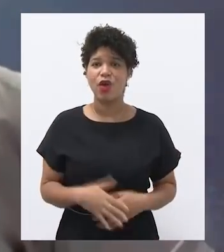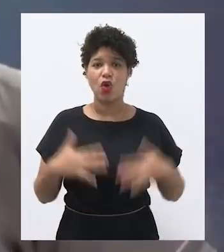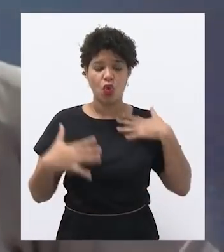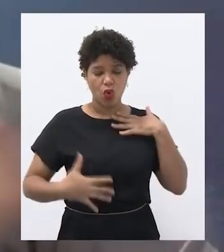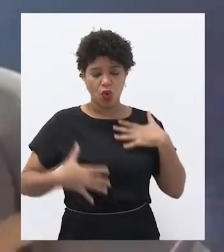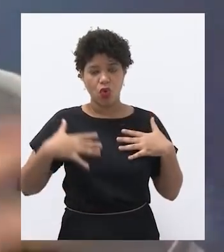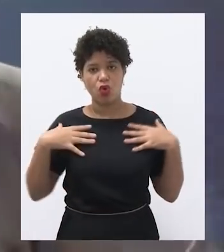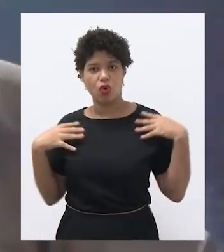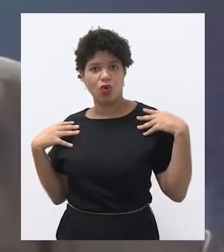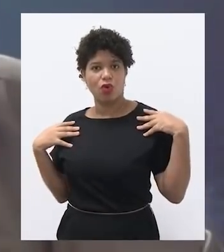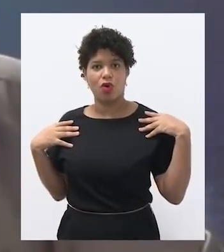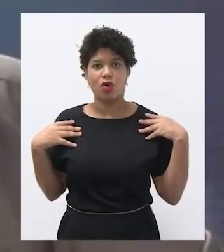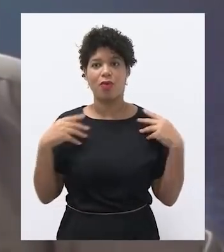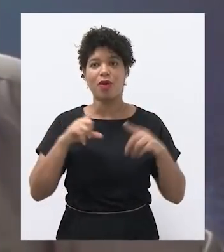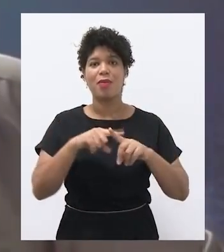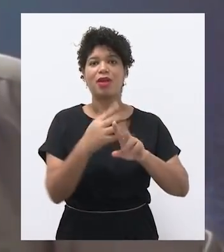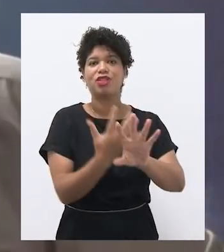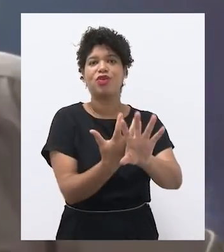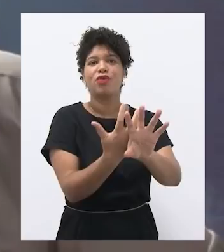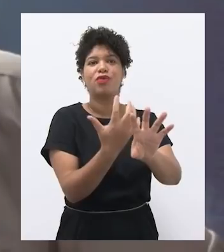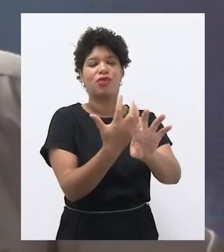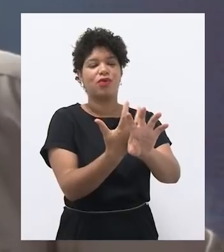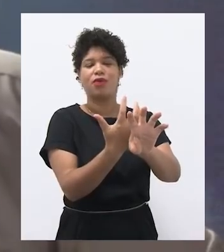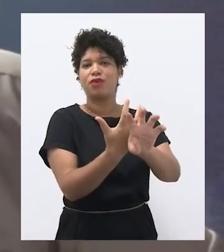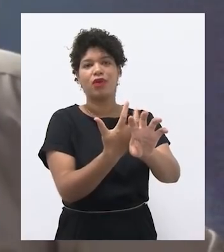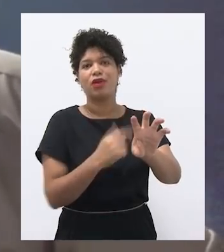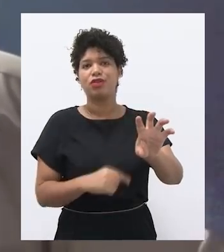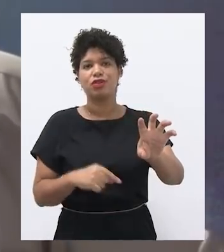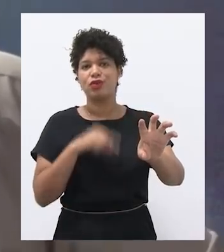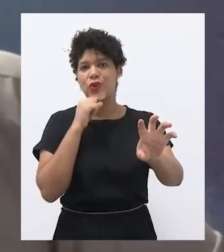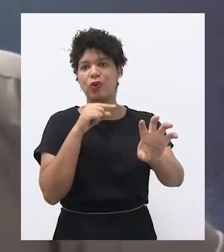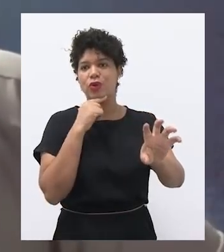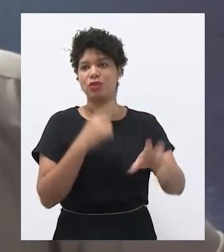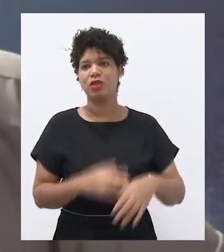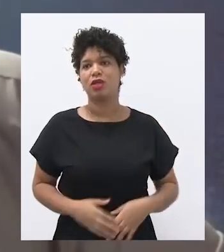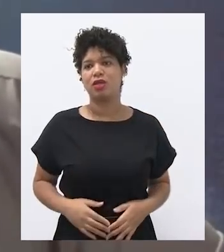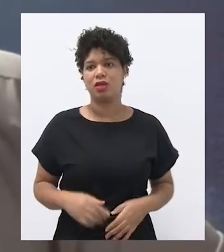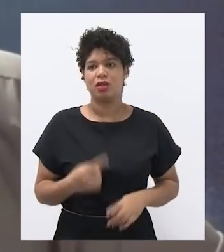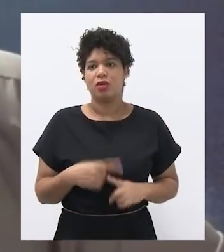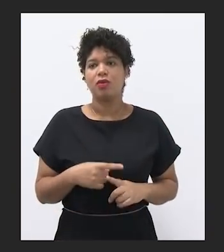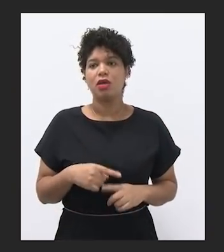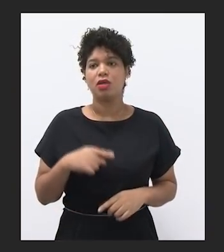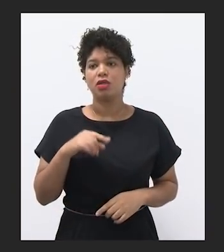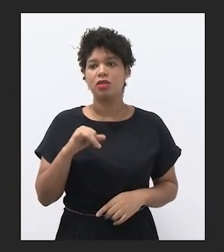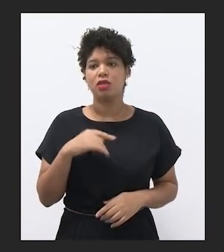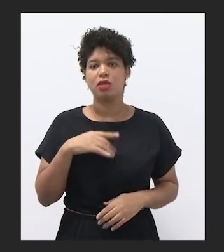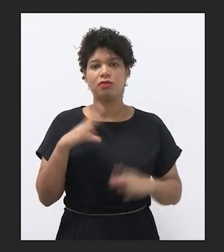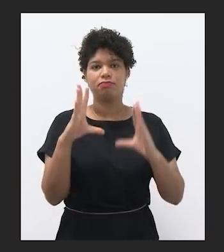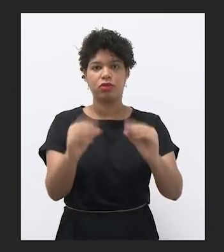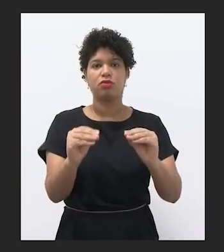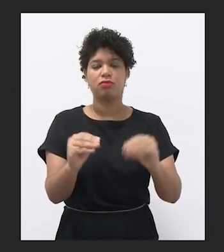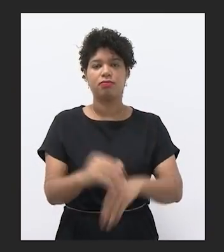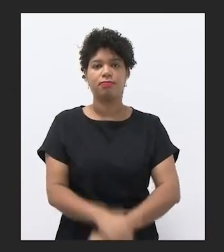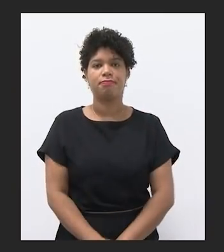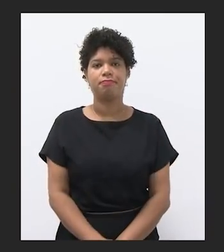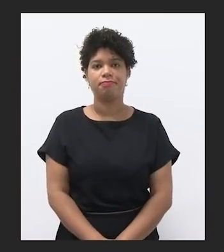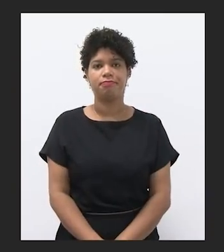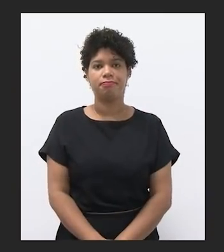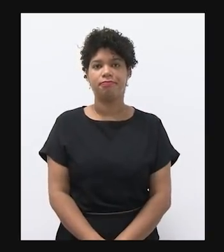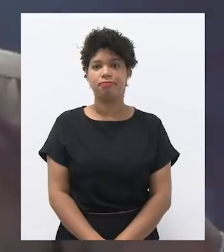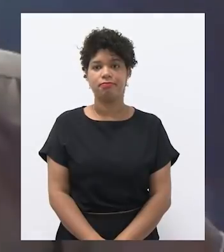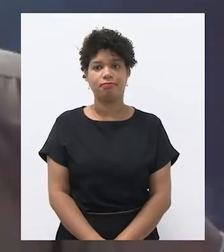Só que o vídeo tira da gente uma parte desses sentidos. Porque se o cara fizer isso aqui, ó, e desligar a câmera,